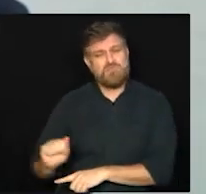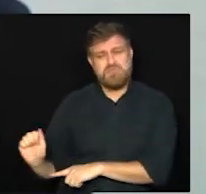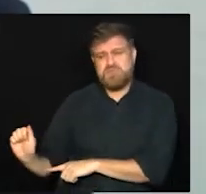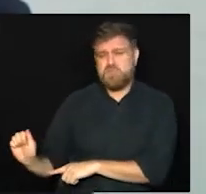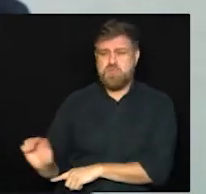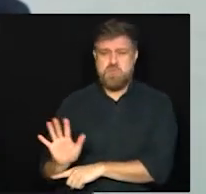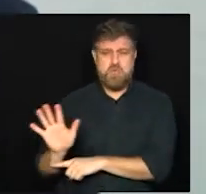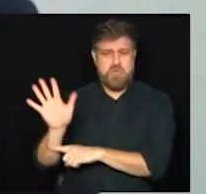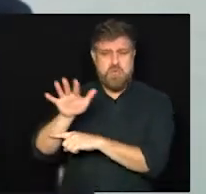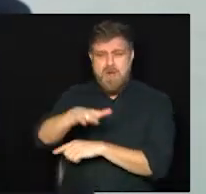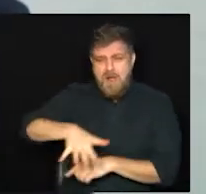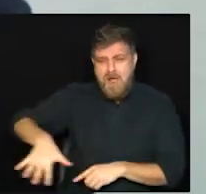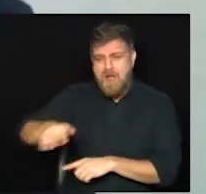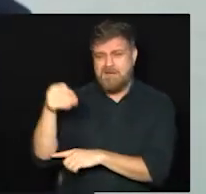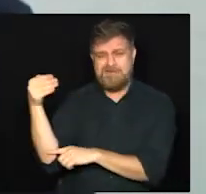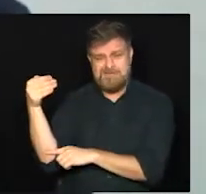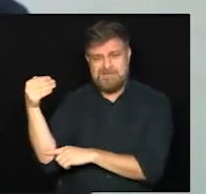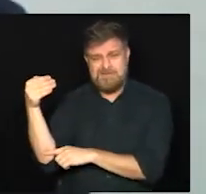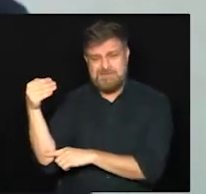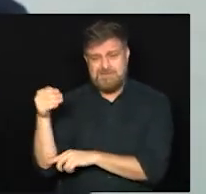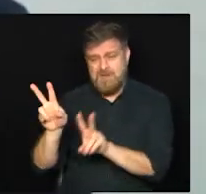setor, o IPTU.